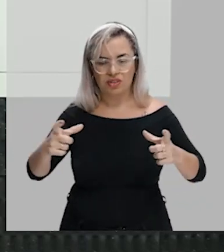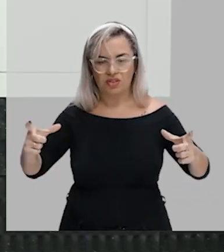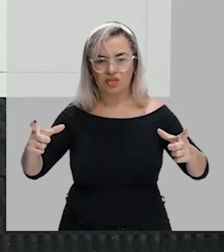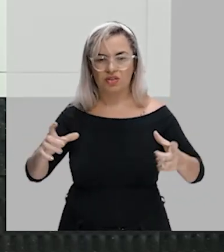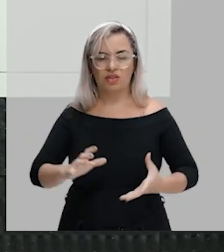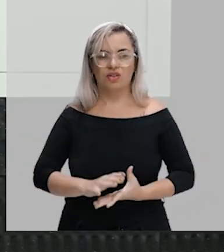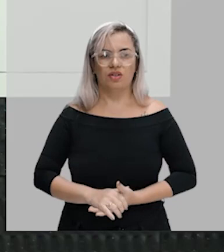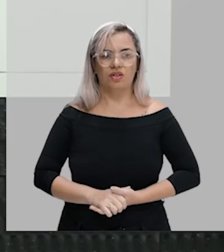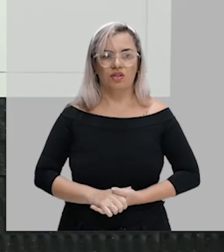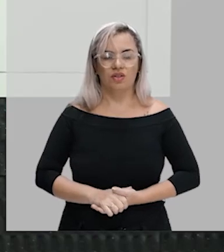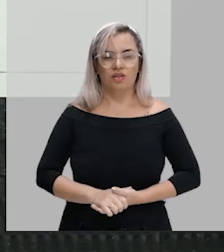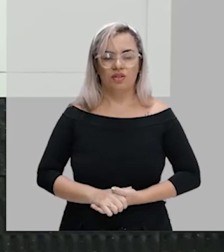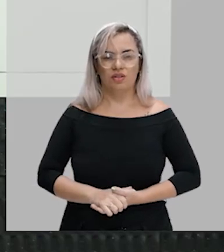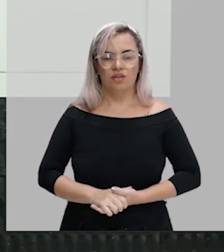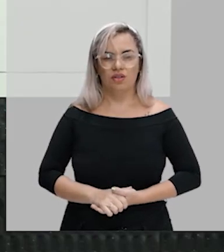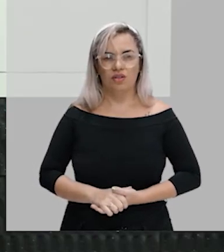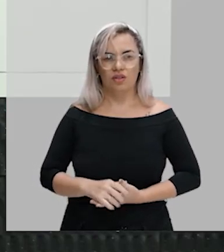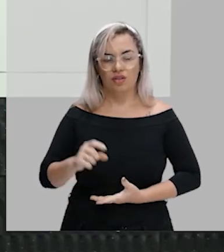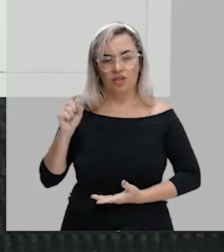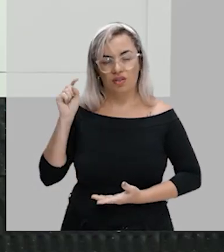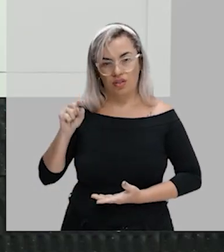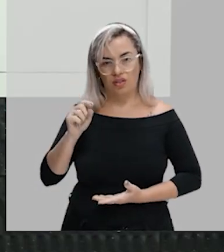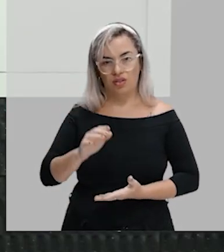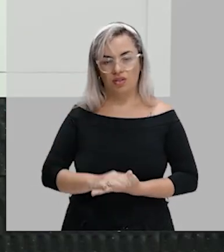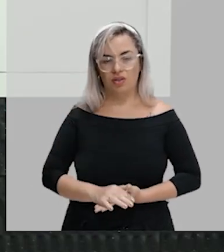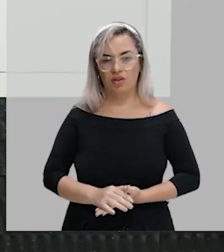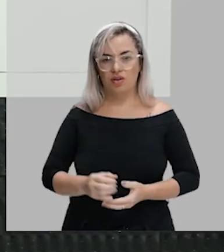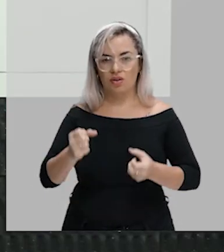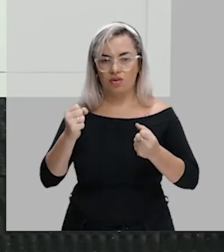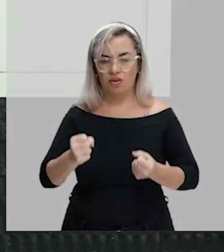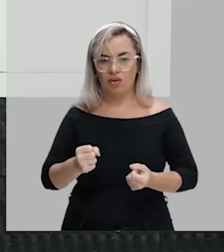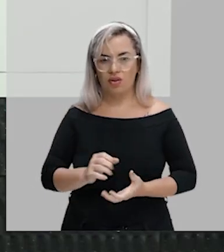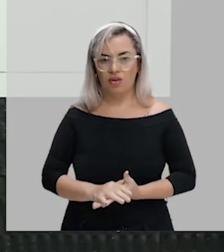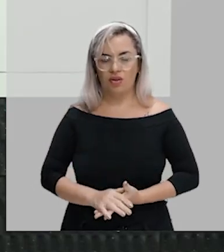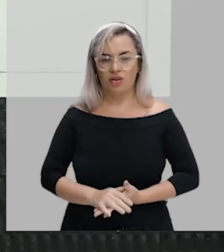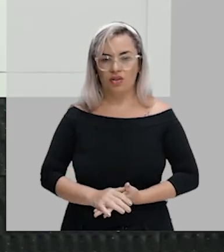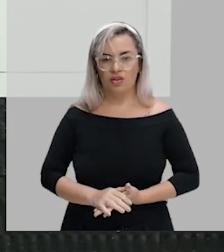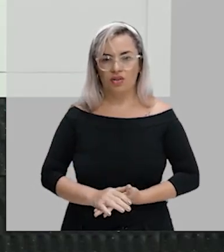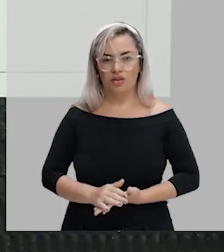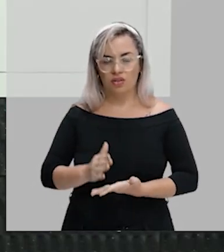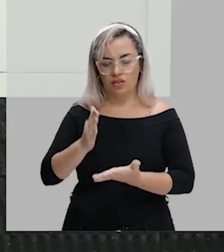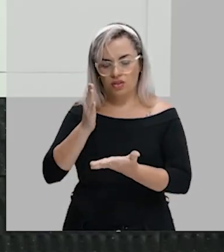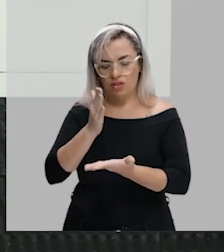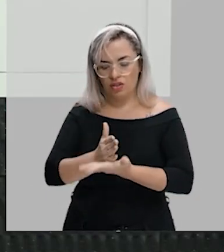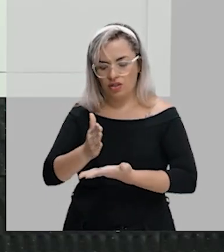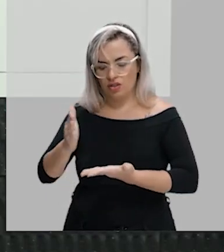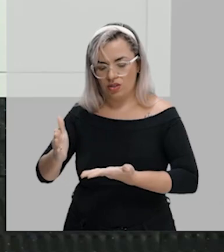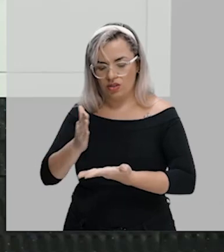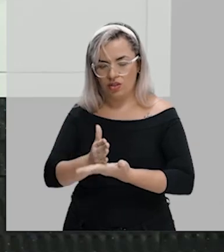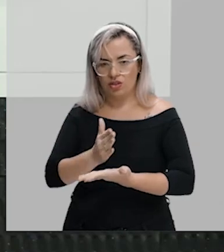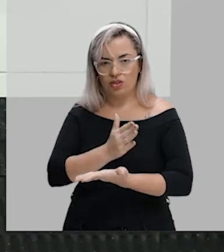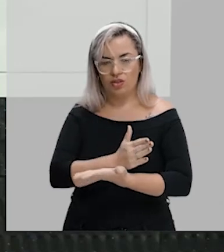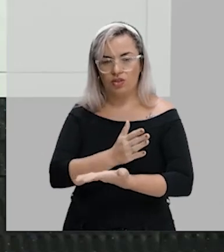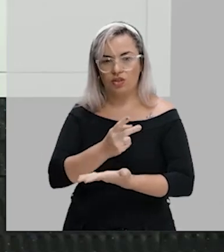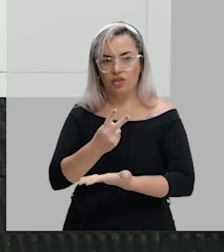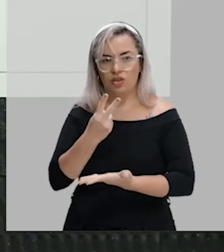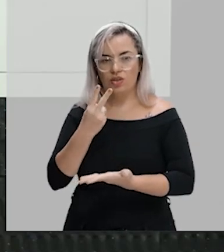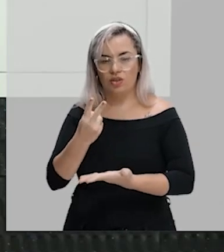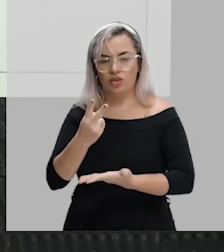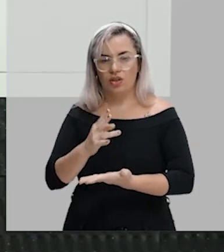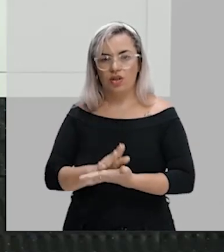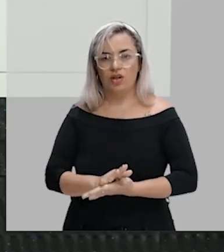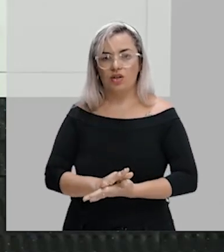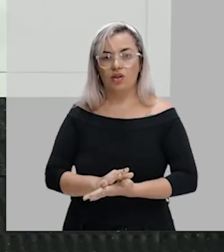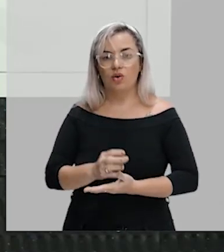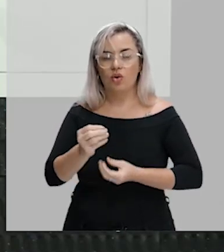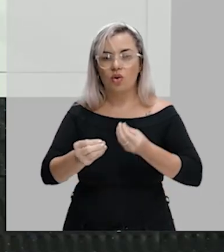ok? E essa onda de rádio ela pode ser dividida em duas formas, né? Como a onda AM e a onda FM,